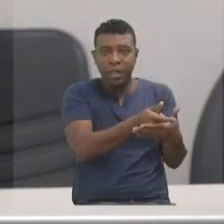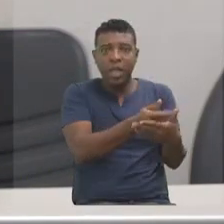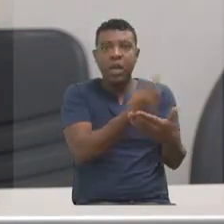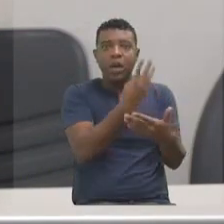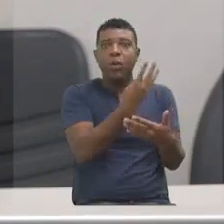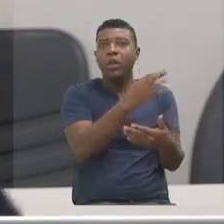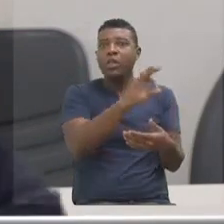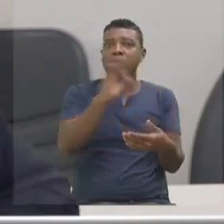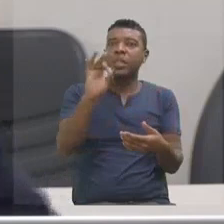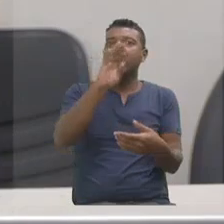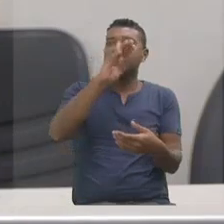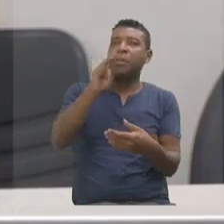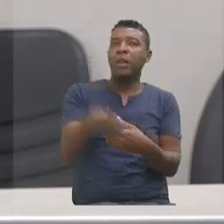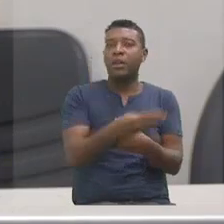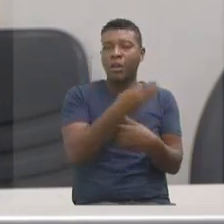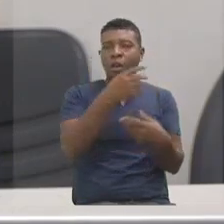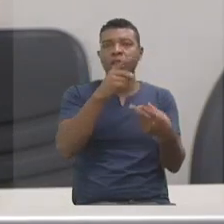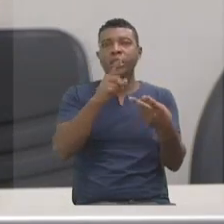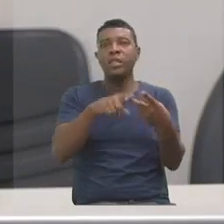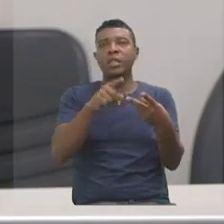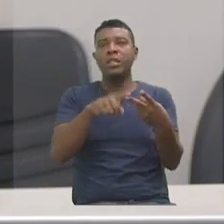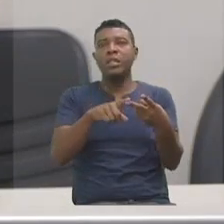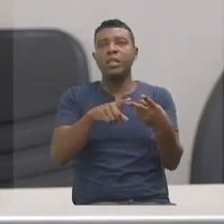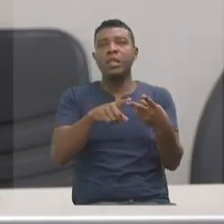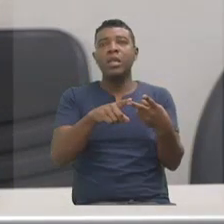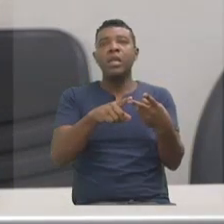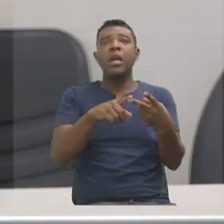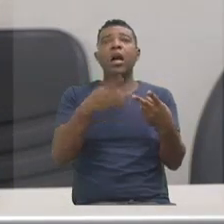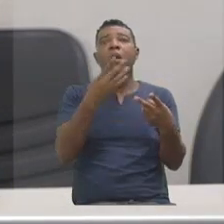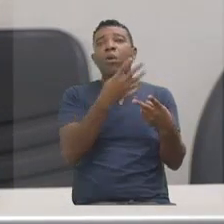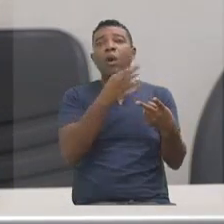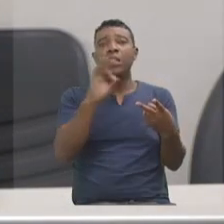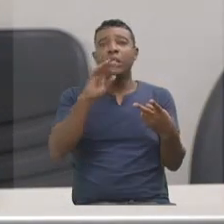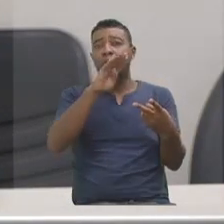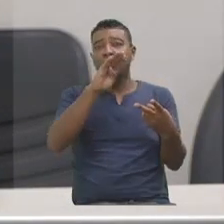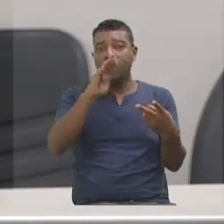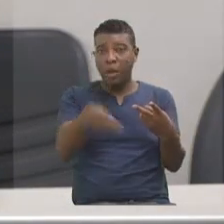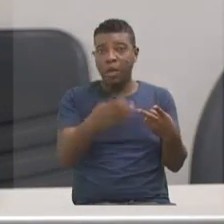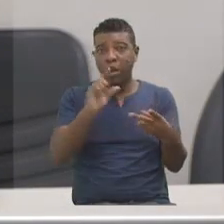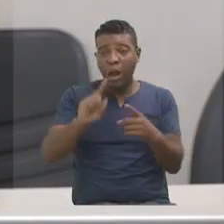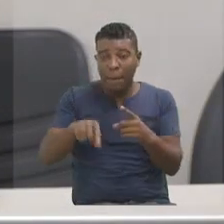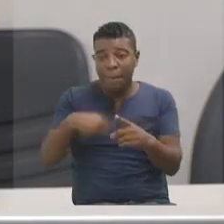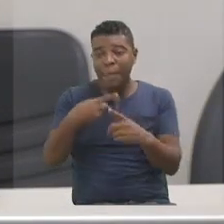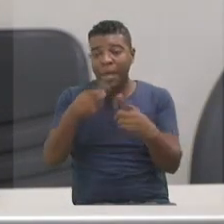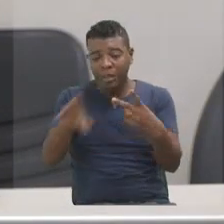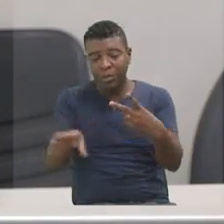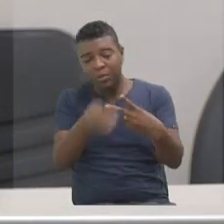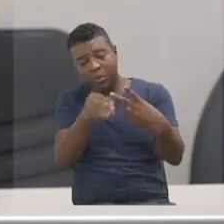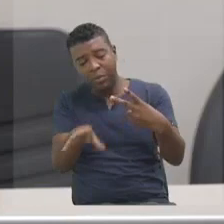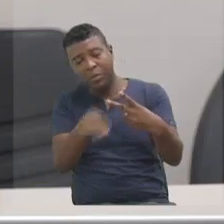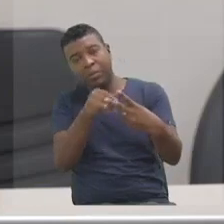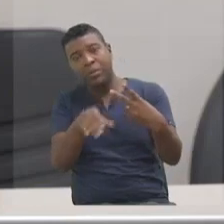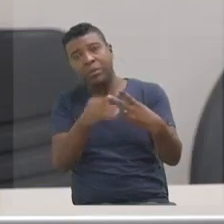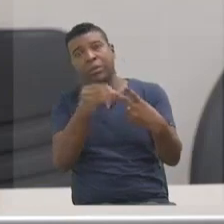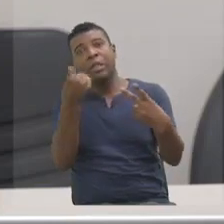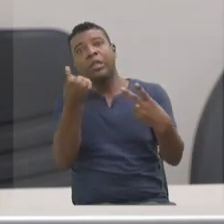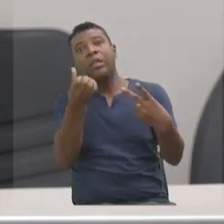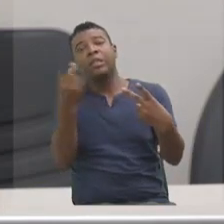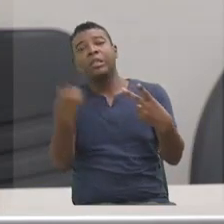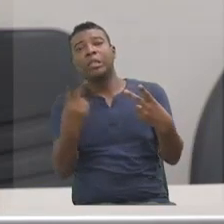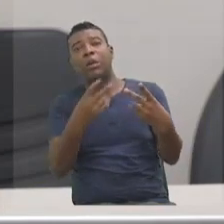parcela no primeiro semestre do ano passado cerca de 400 milhões mais a complementação do segundo semestre a partir